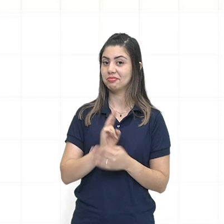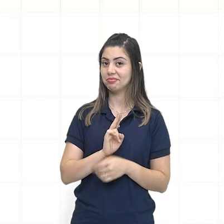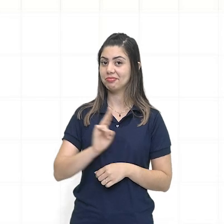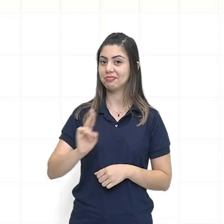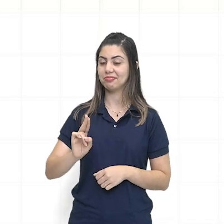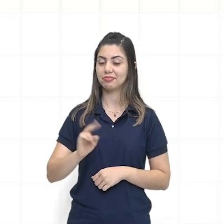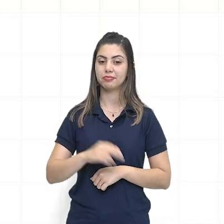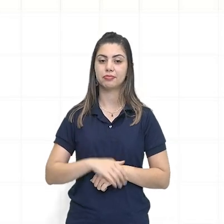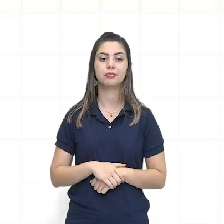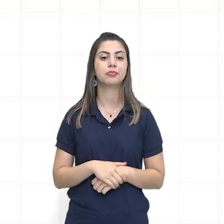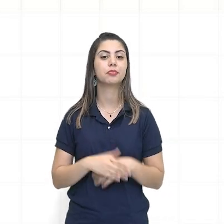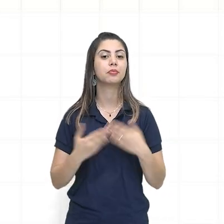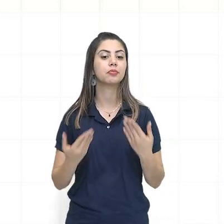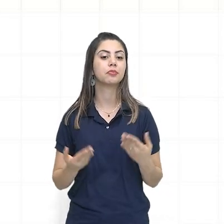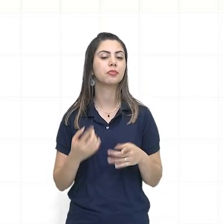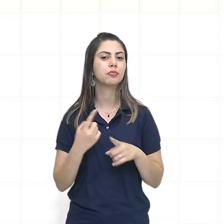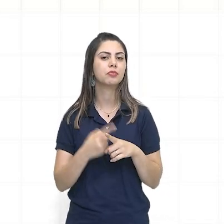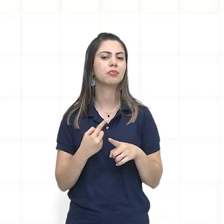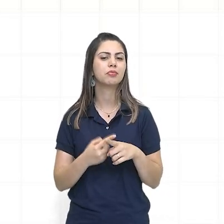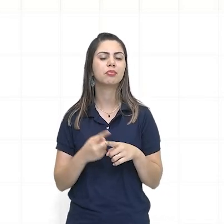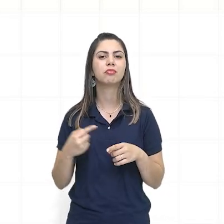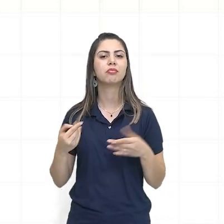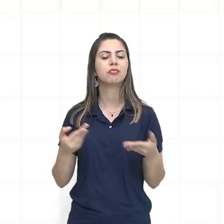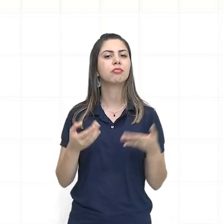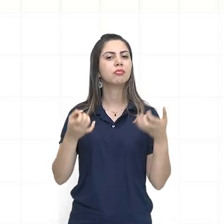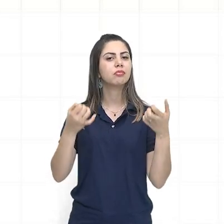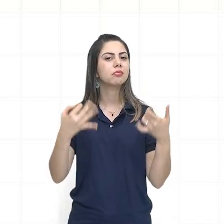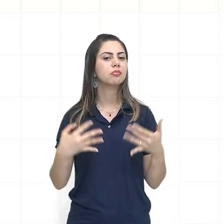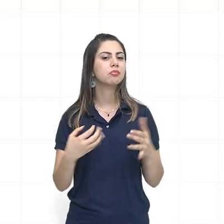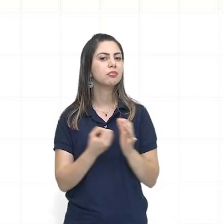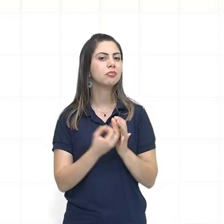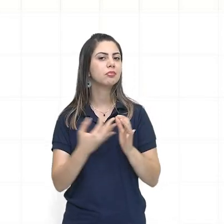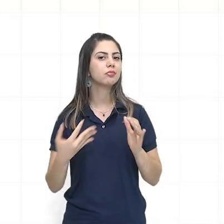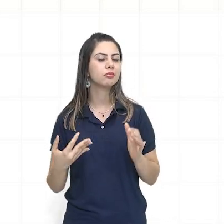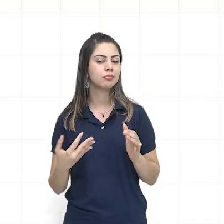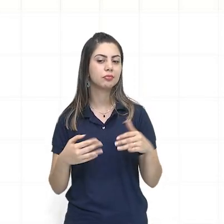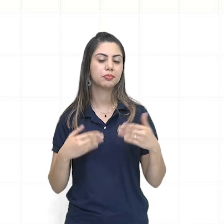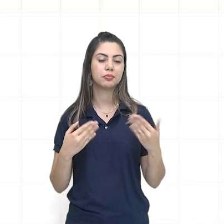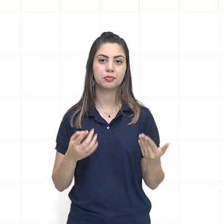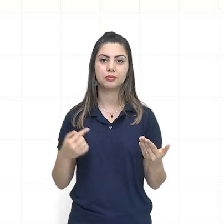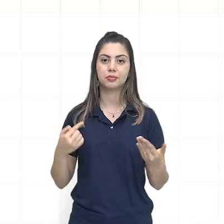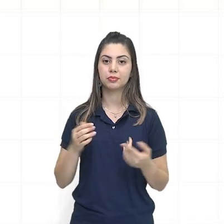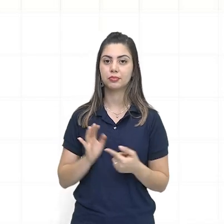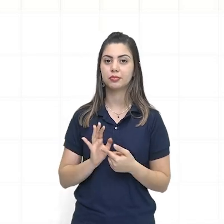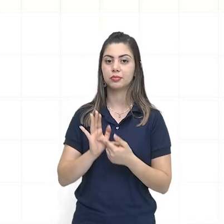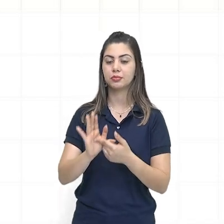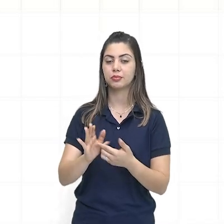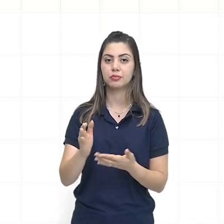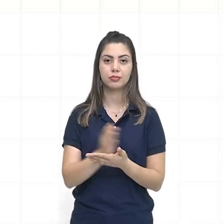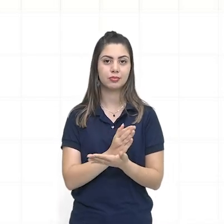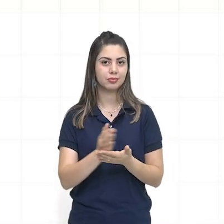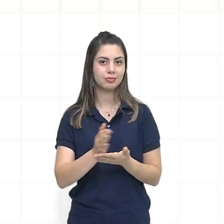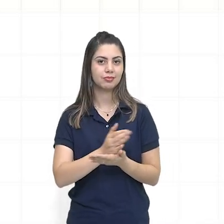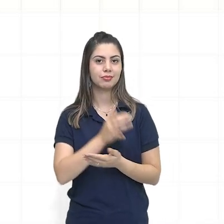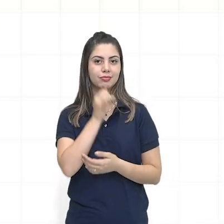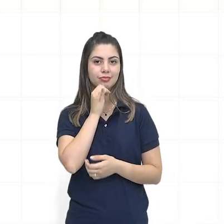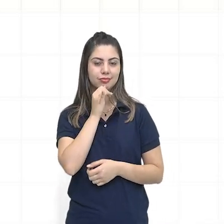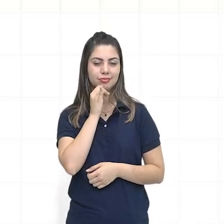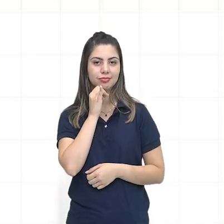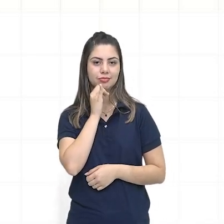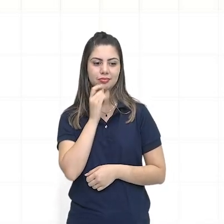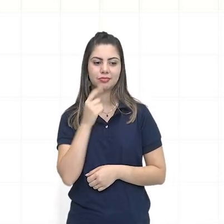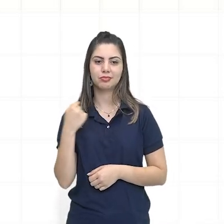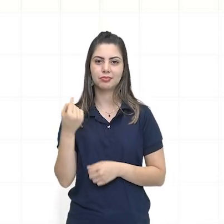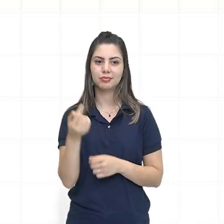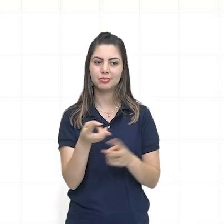dele. Então, por que a gente está vendo tudo isso? A gente colocou aqui para vocês alguns exemplos em que a